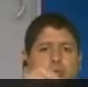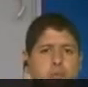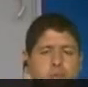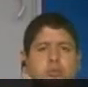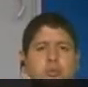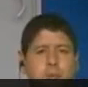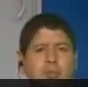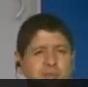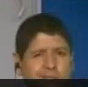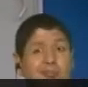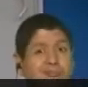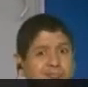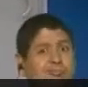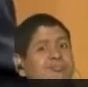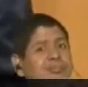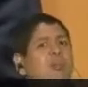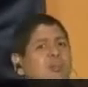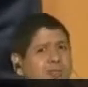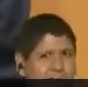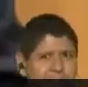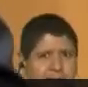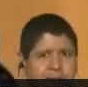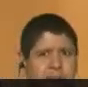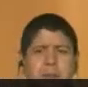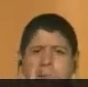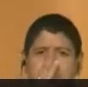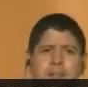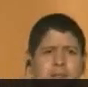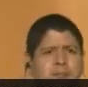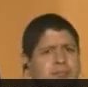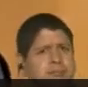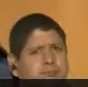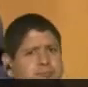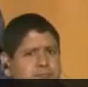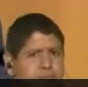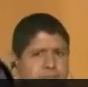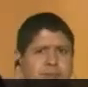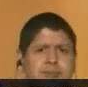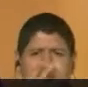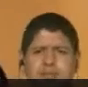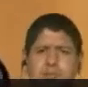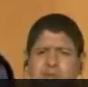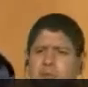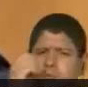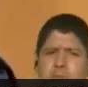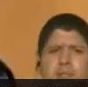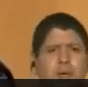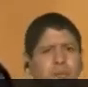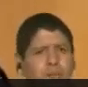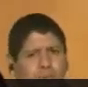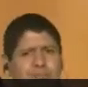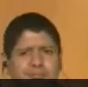vai investigar essa alta dos preços. Diz respeito a estes aumentos abusivos dos combustíveis no